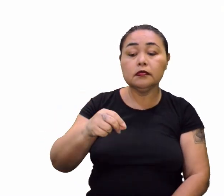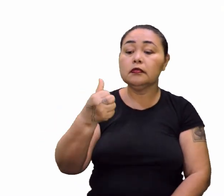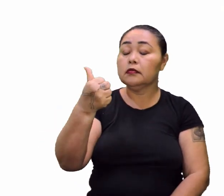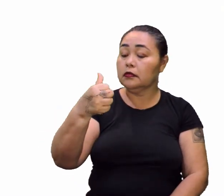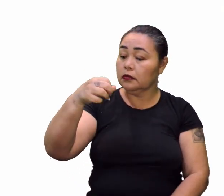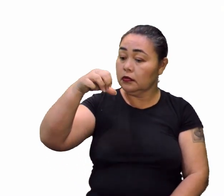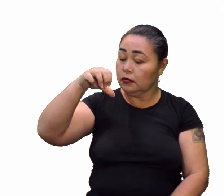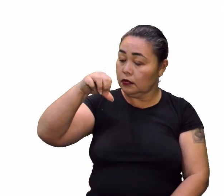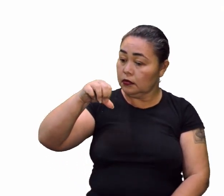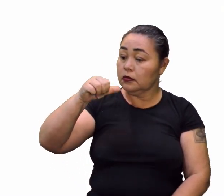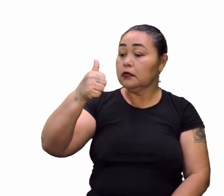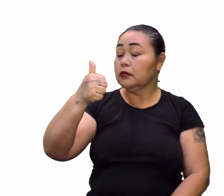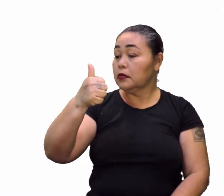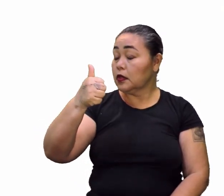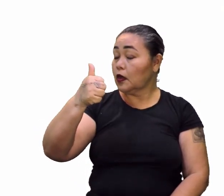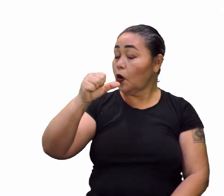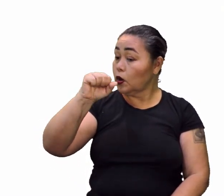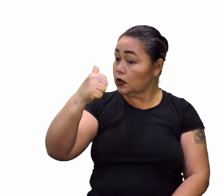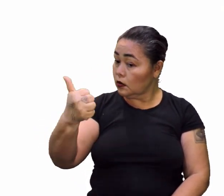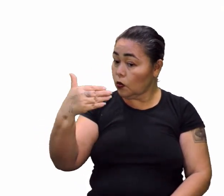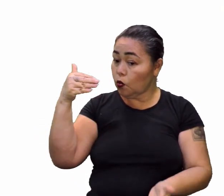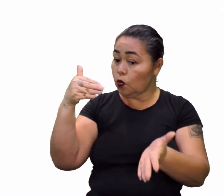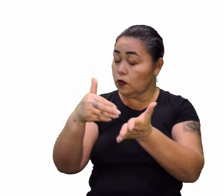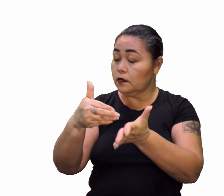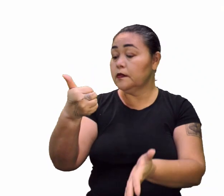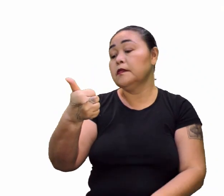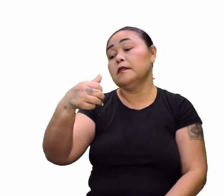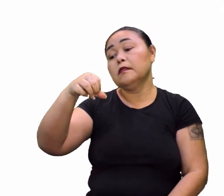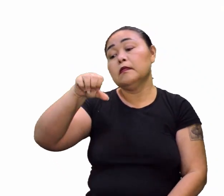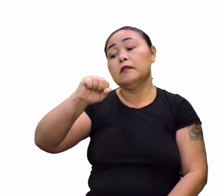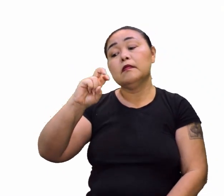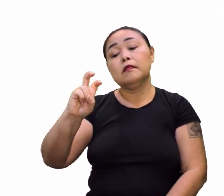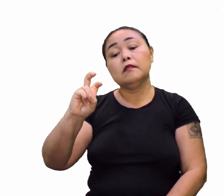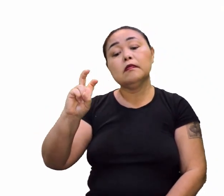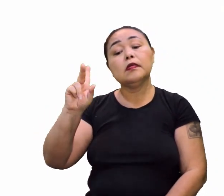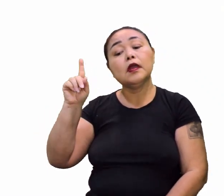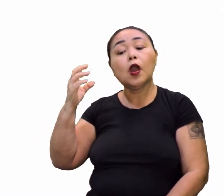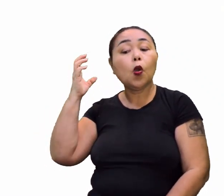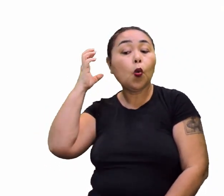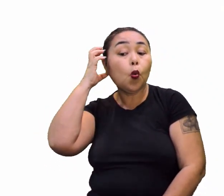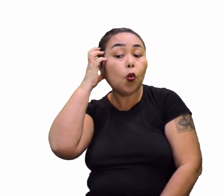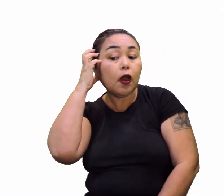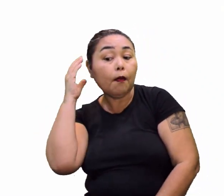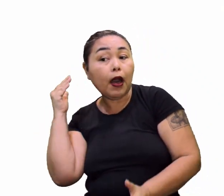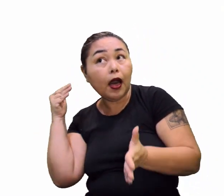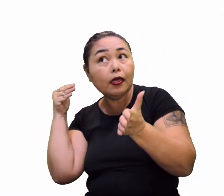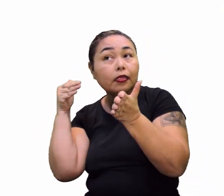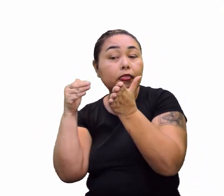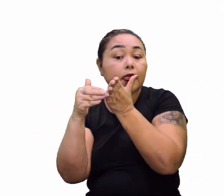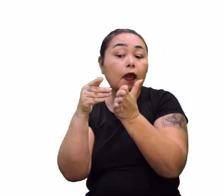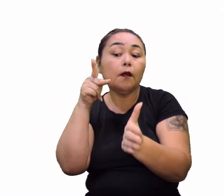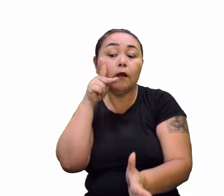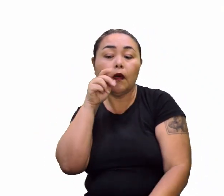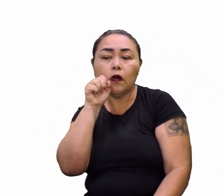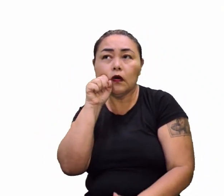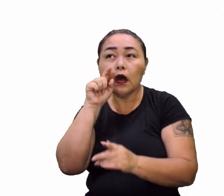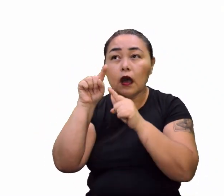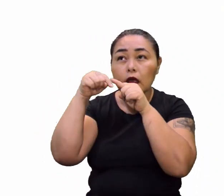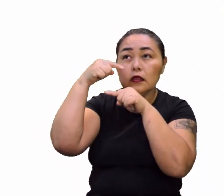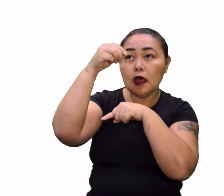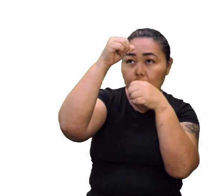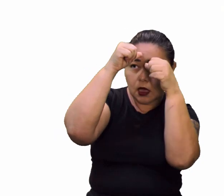de Cuiabá até Porto Velho, né? Mas além de Porto Velho, ela vai até aqui o Acre e ela sai lá de